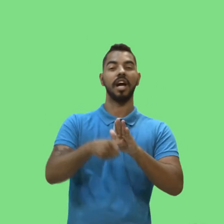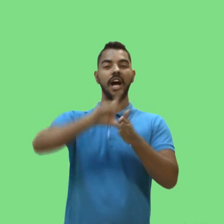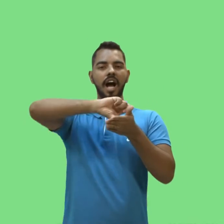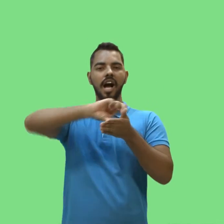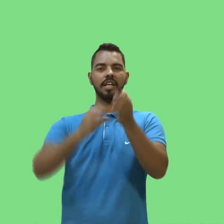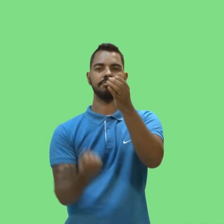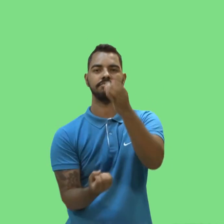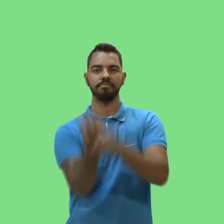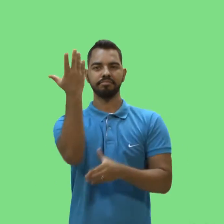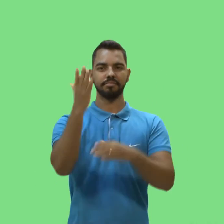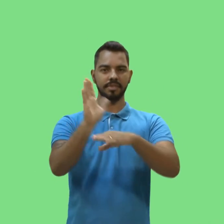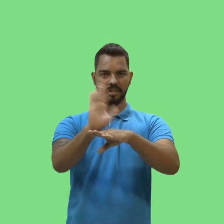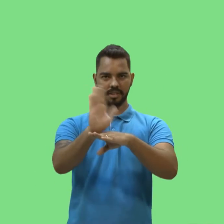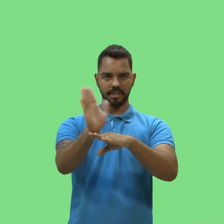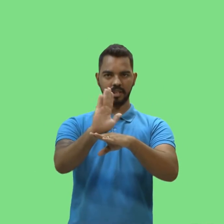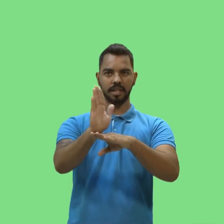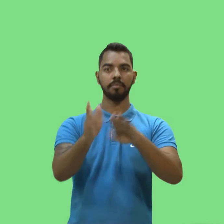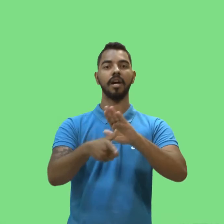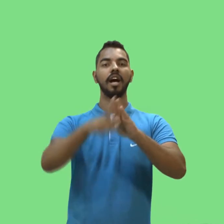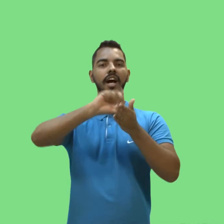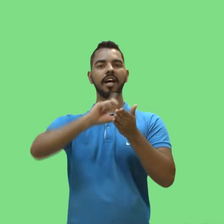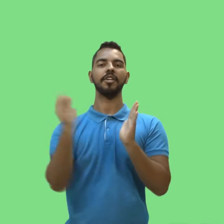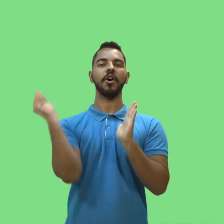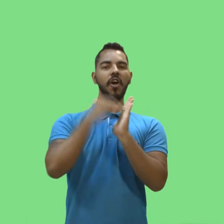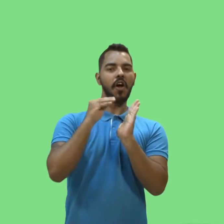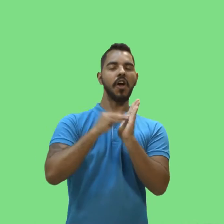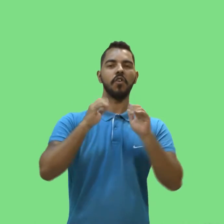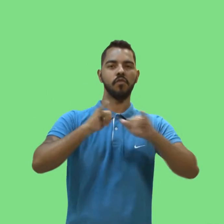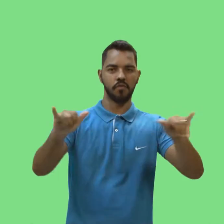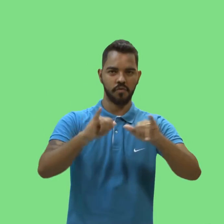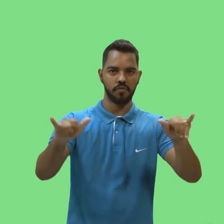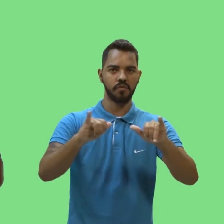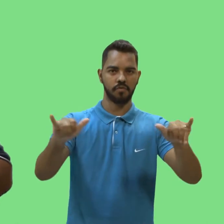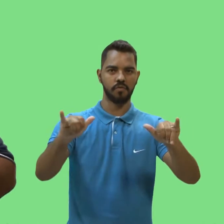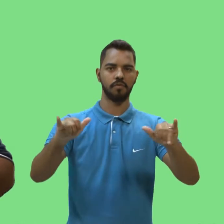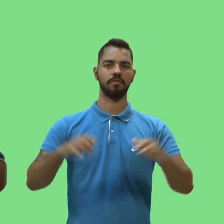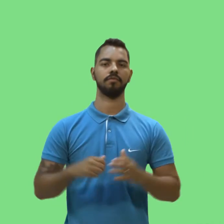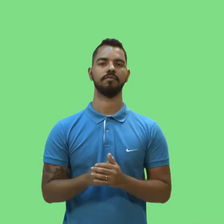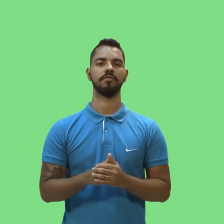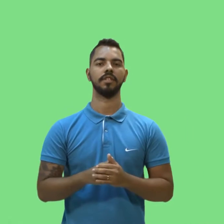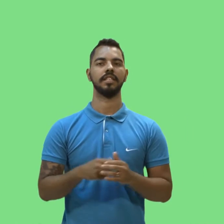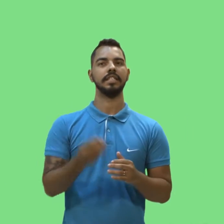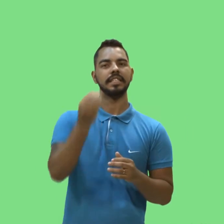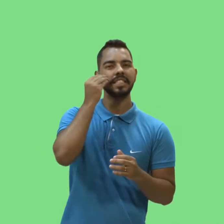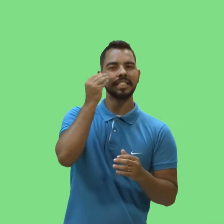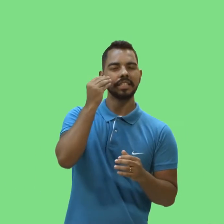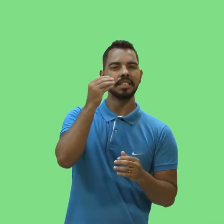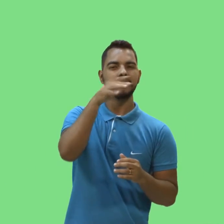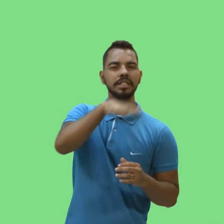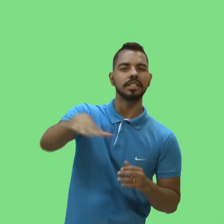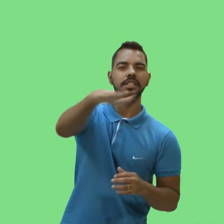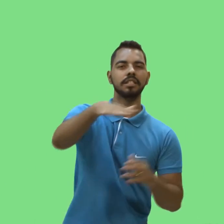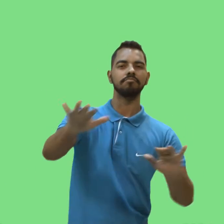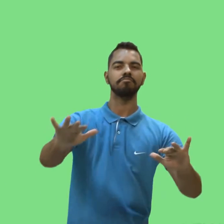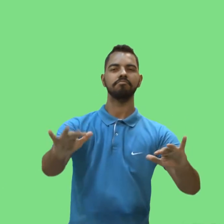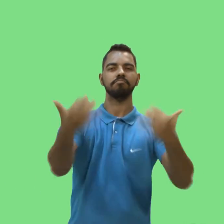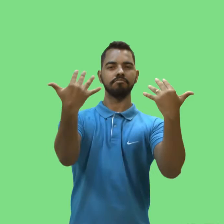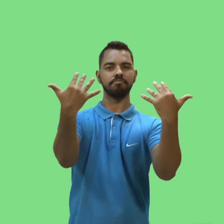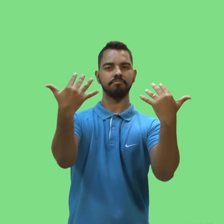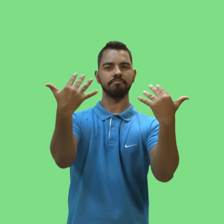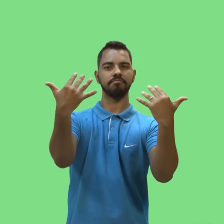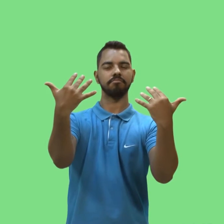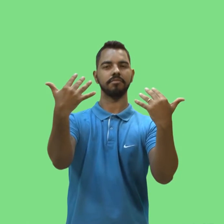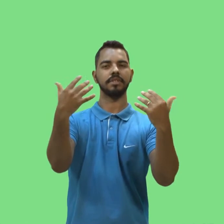entrevistas, lançamento de filmes, livros e outras coisas mais. Normalmente, traz informações sobre fatos, programas ou